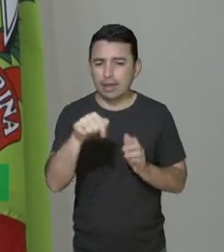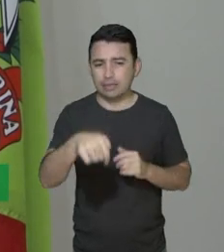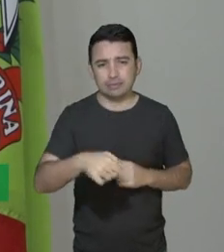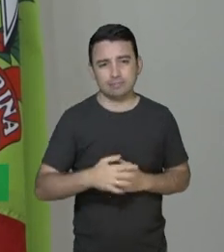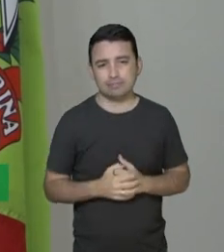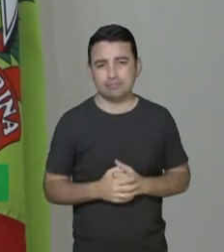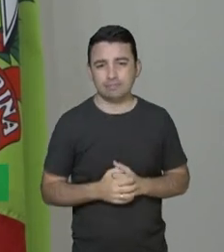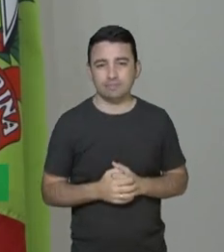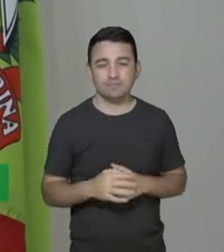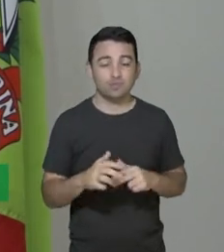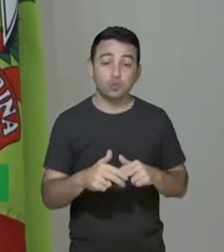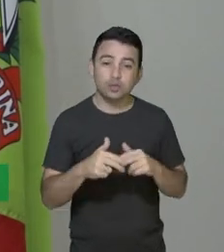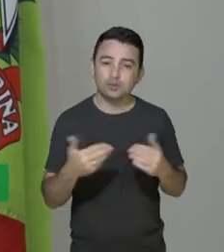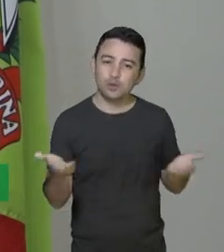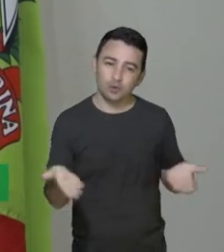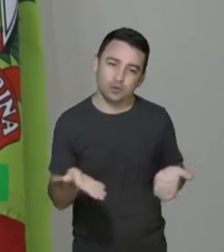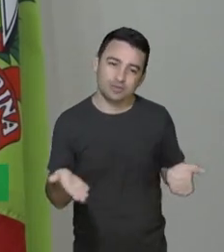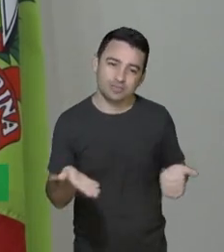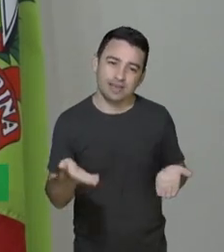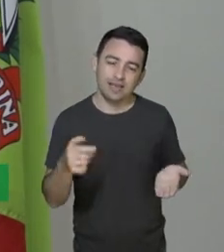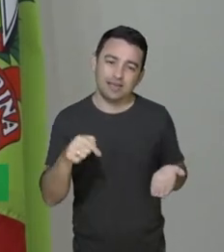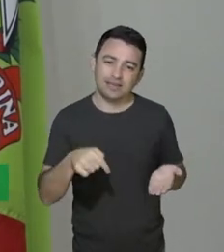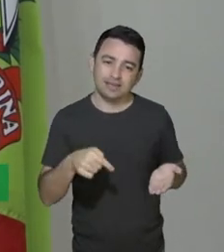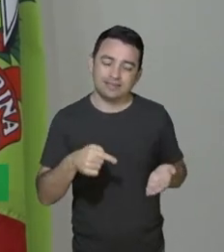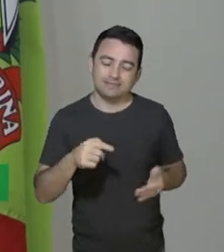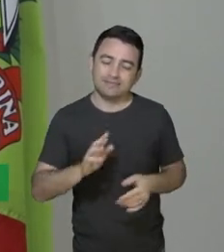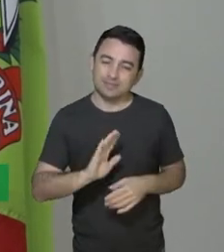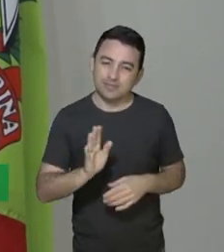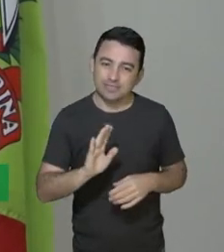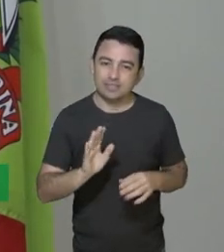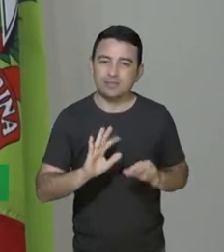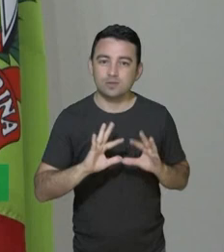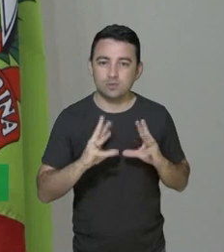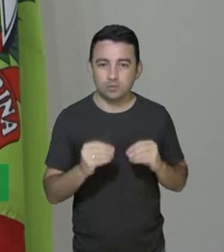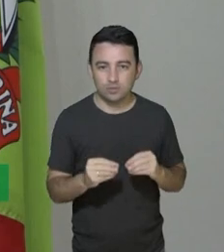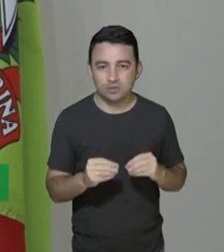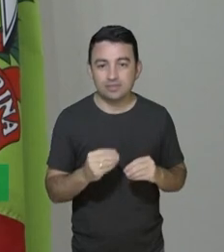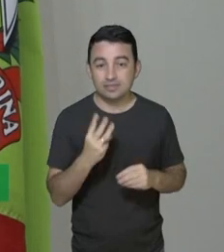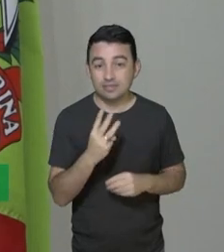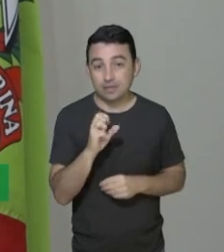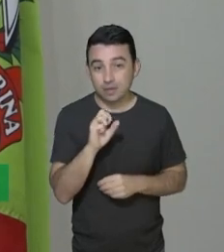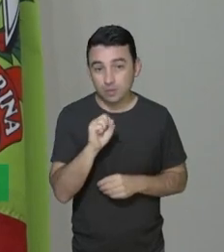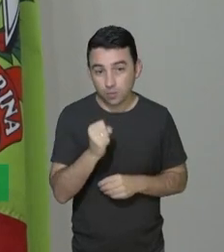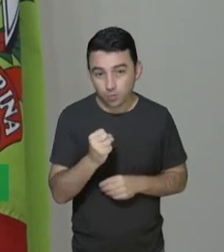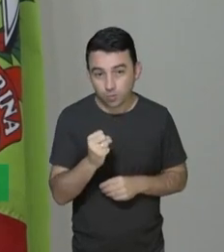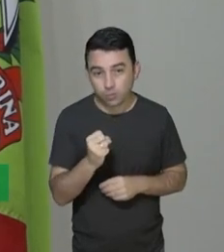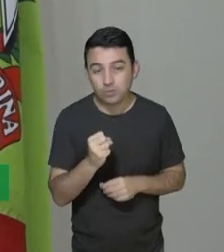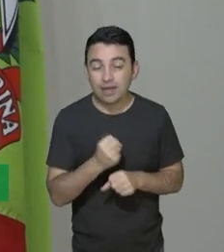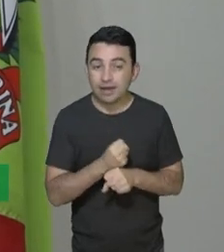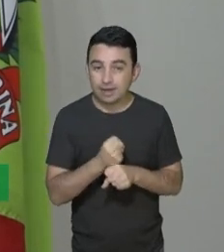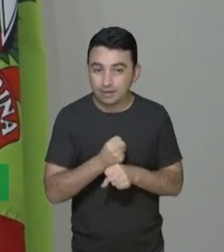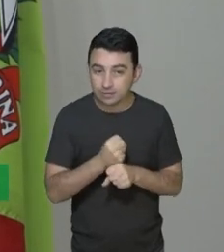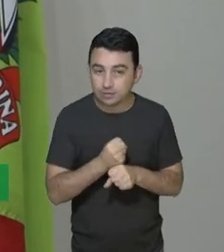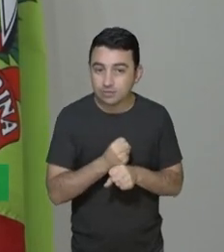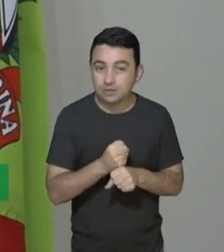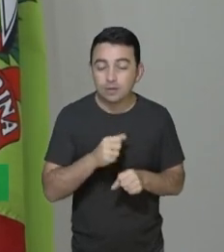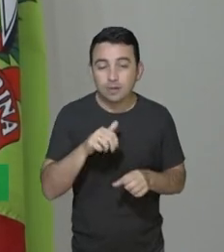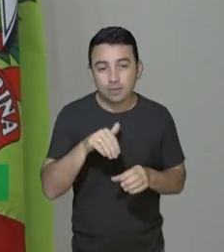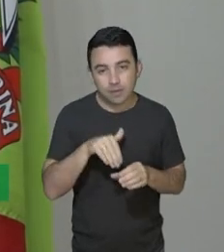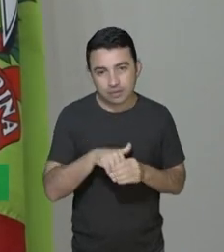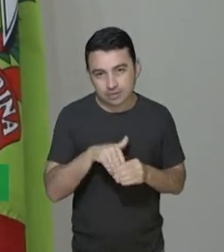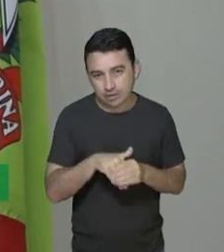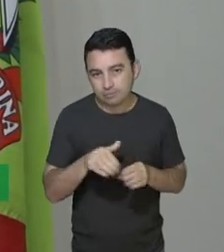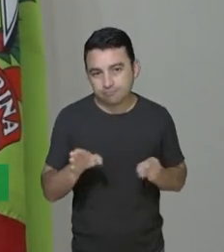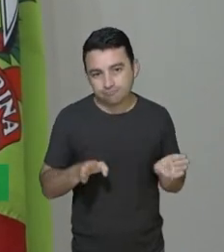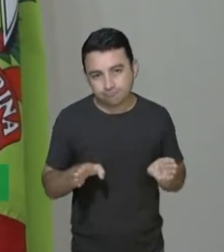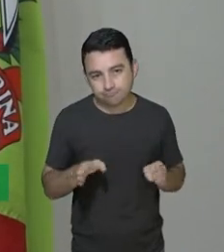isso estamos aqui hoje fazendo essa despedida desses 38 anos de mandato público.